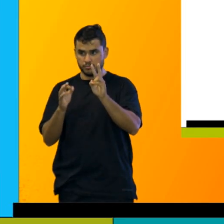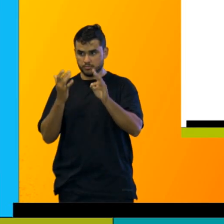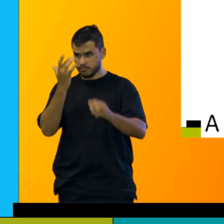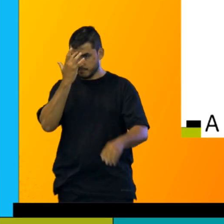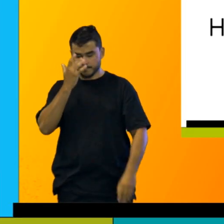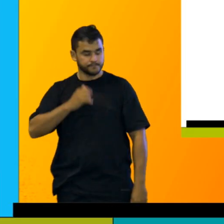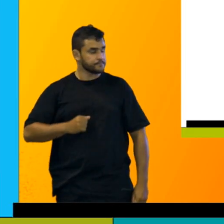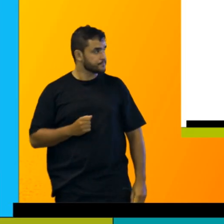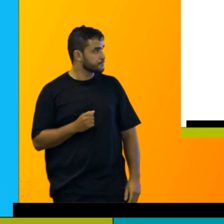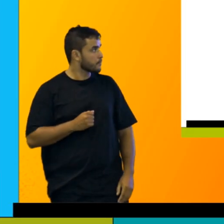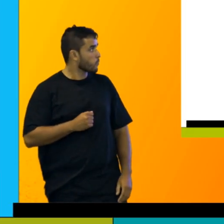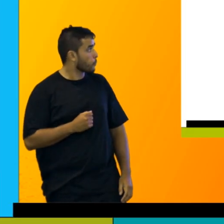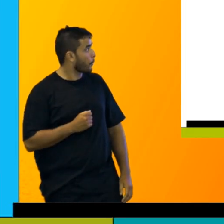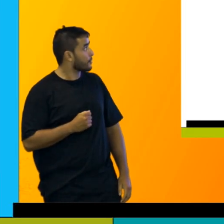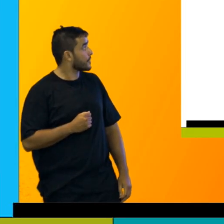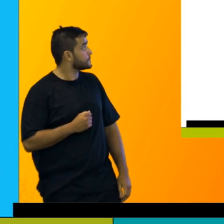ó.